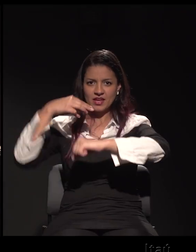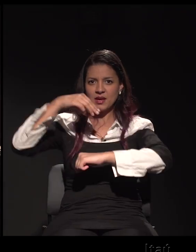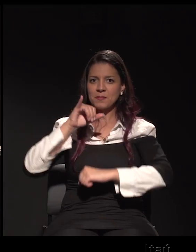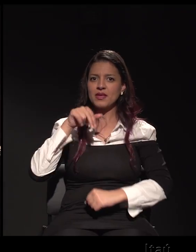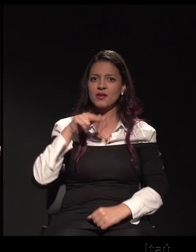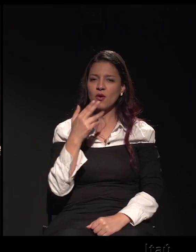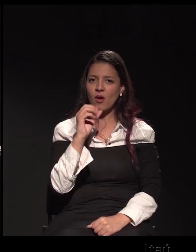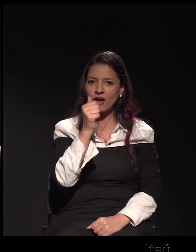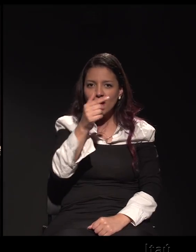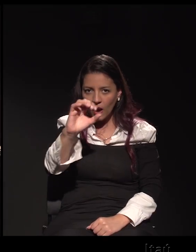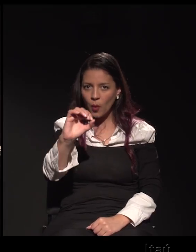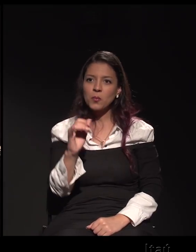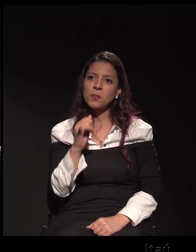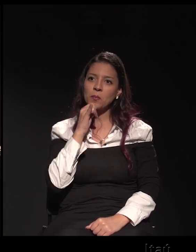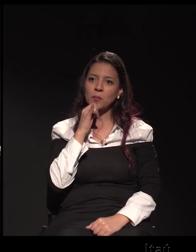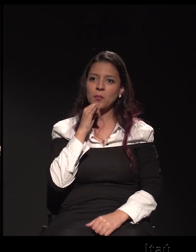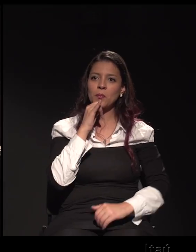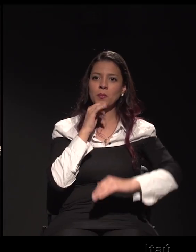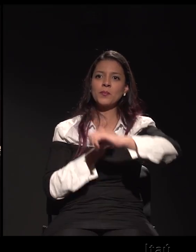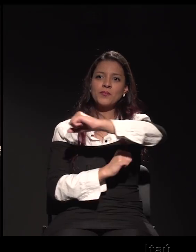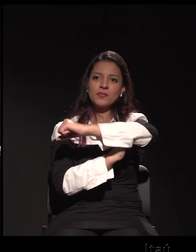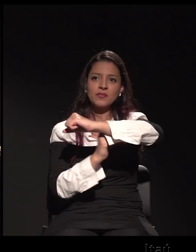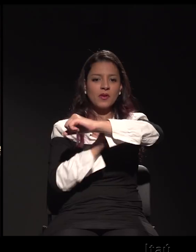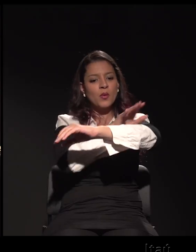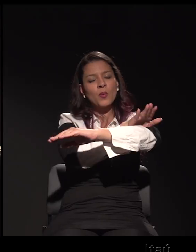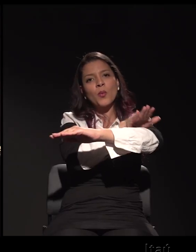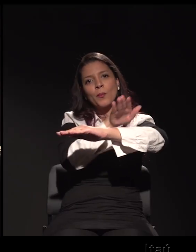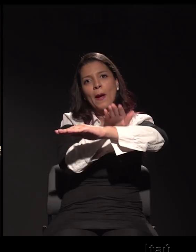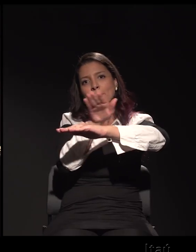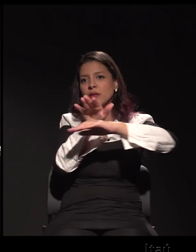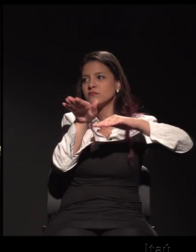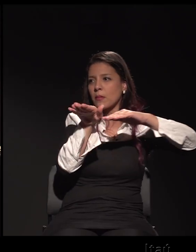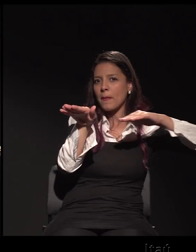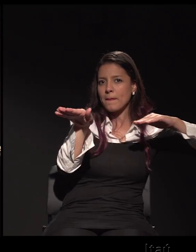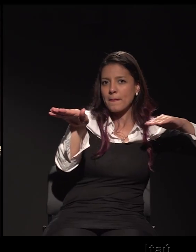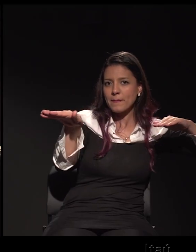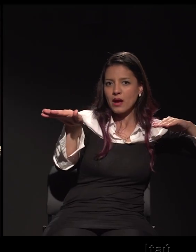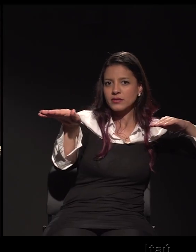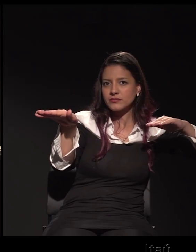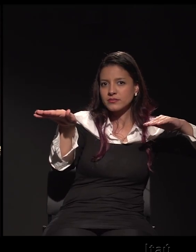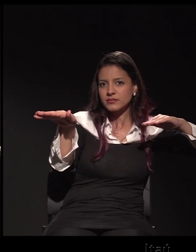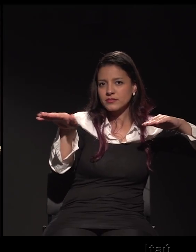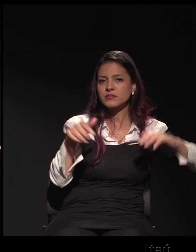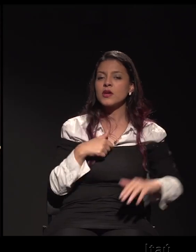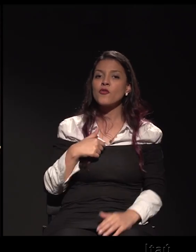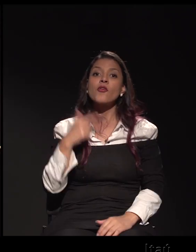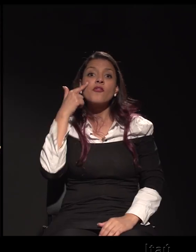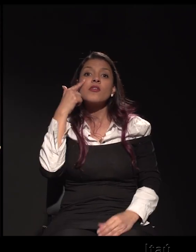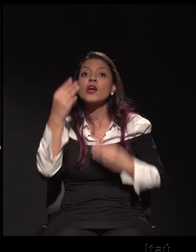exemplo, está parado. Então, o que, que eu faço? Eu vou ler a paisagem sonora, eu vou cantar a